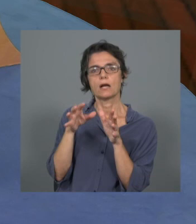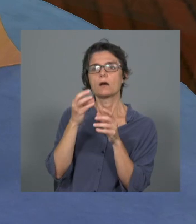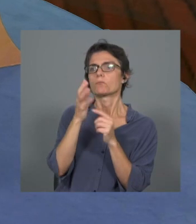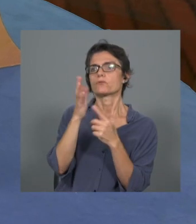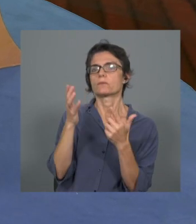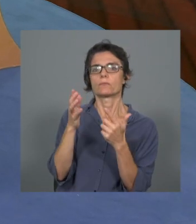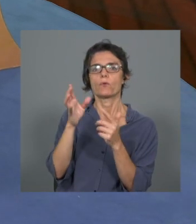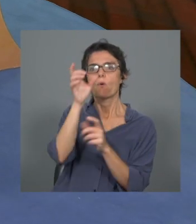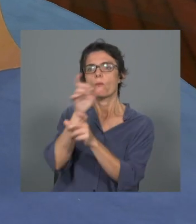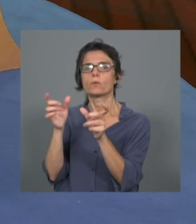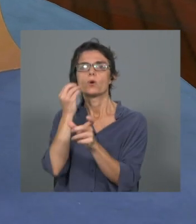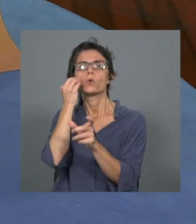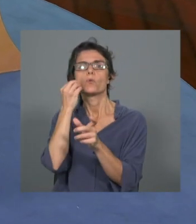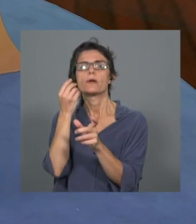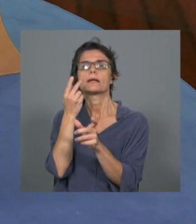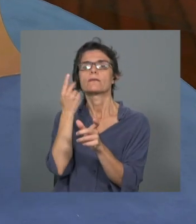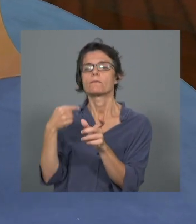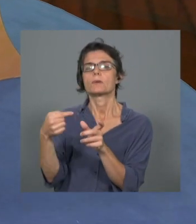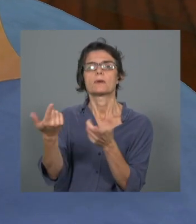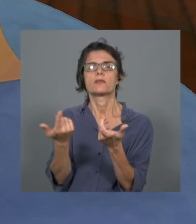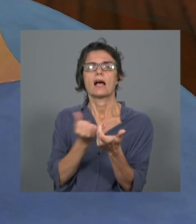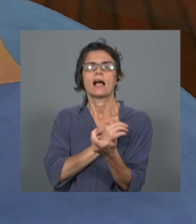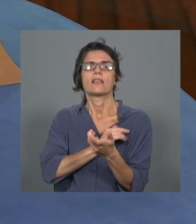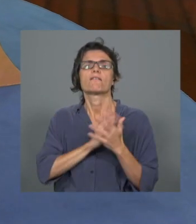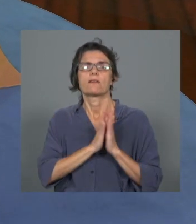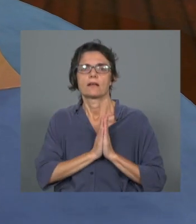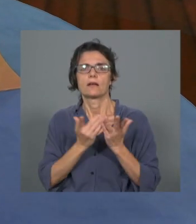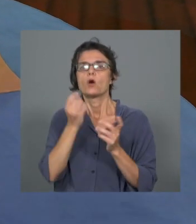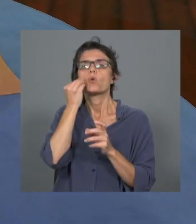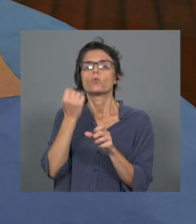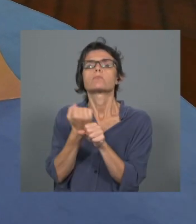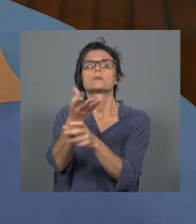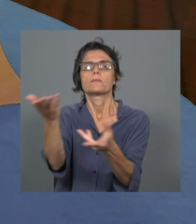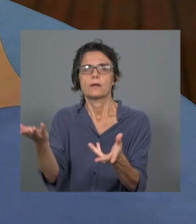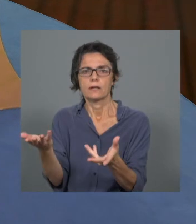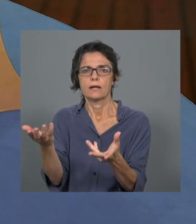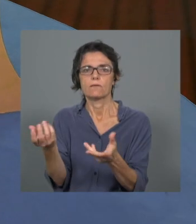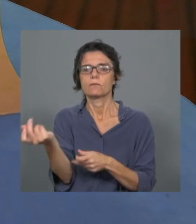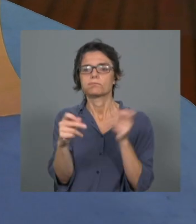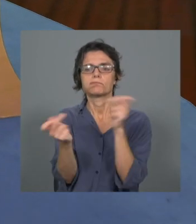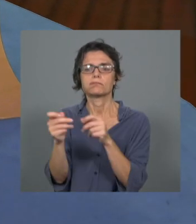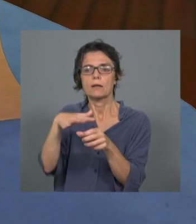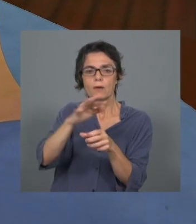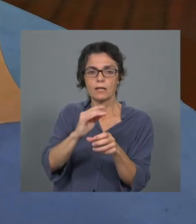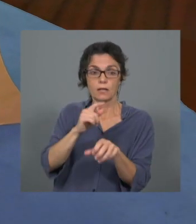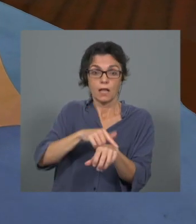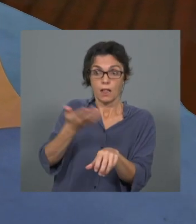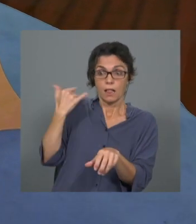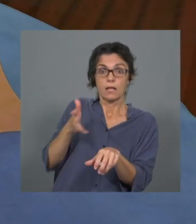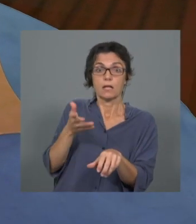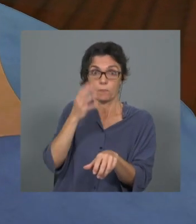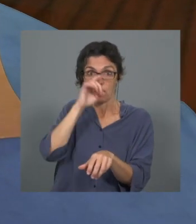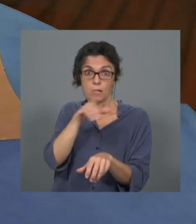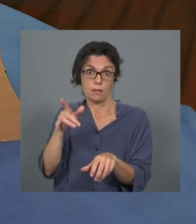as pessoas viviam a sua fé e aquilo que eles também sofreram na altura, visto que estávamos num contexto de guerra,